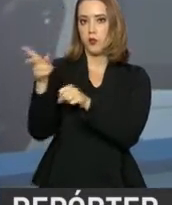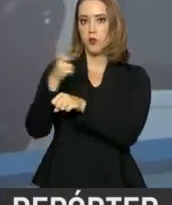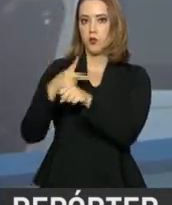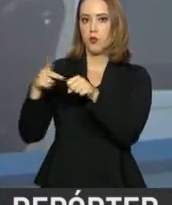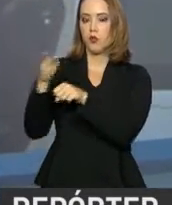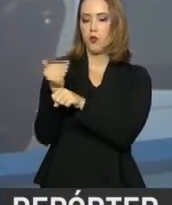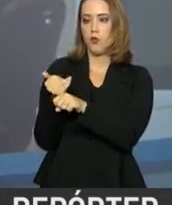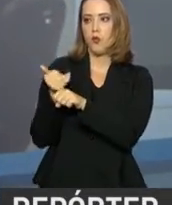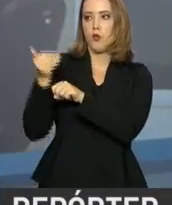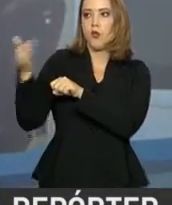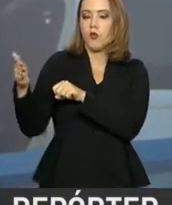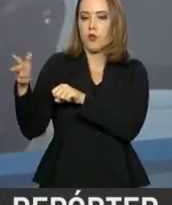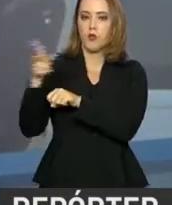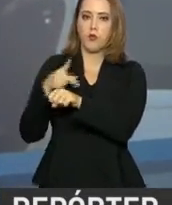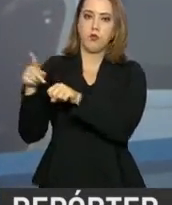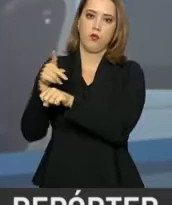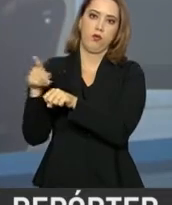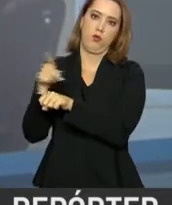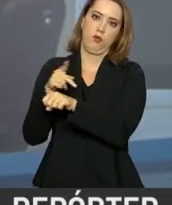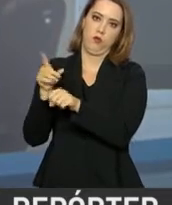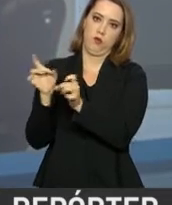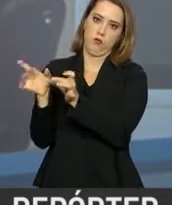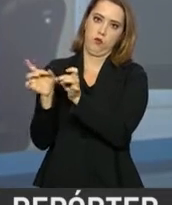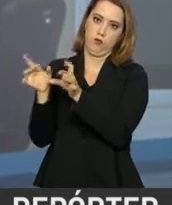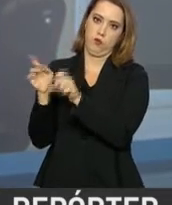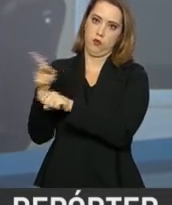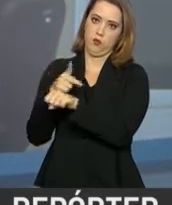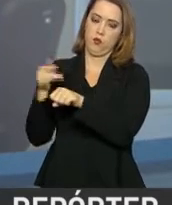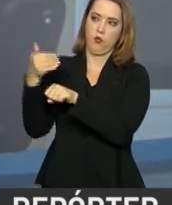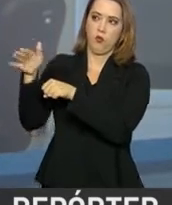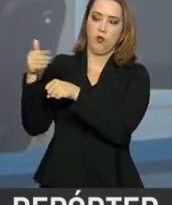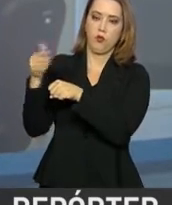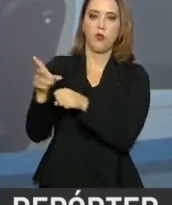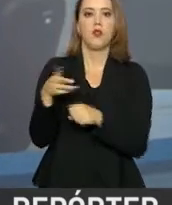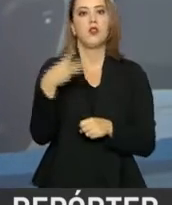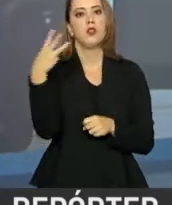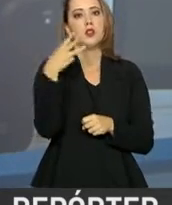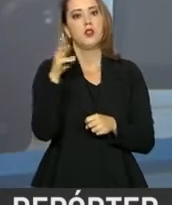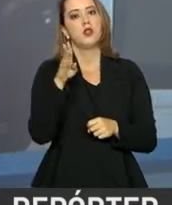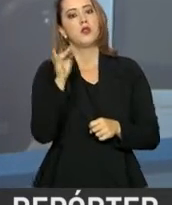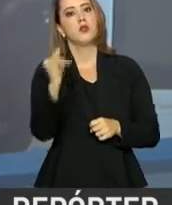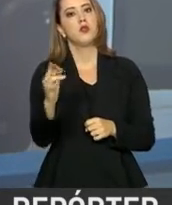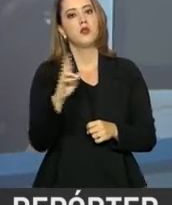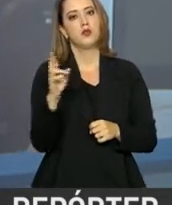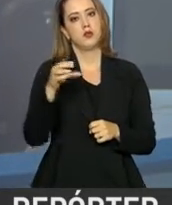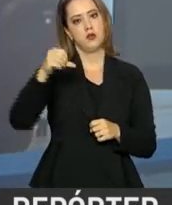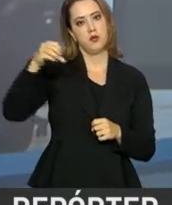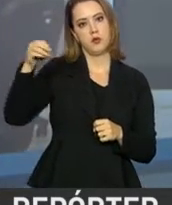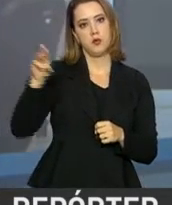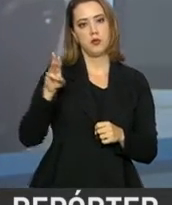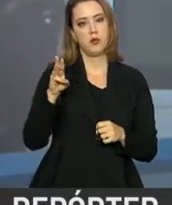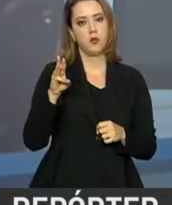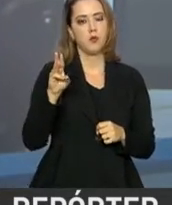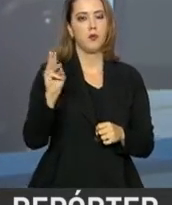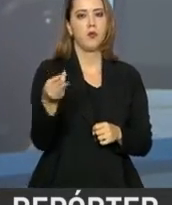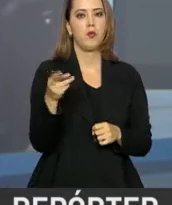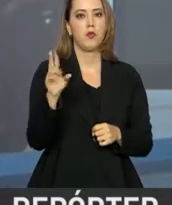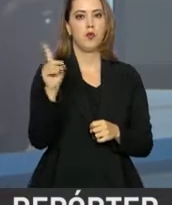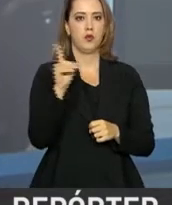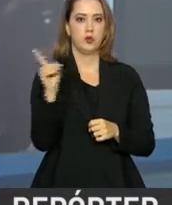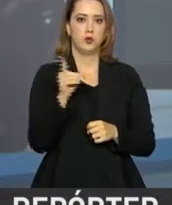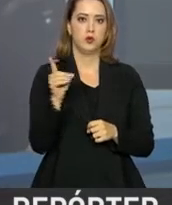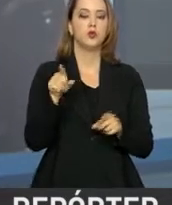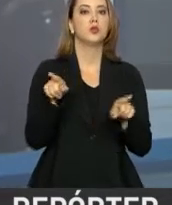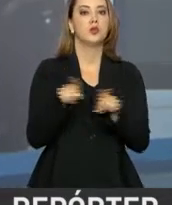dólares resultado de exportações no valor de 3 bilhões e 900 milhões de dólares e importações de